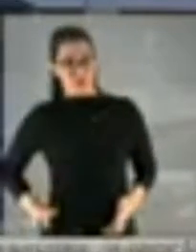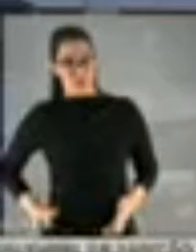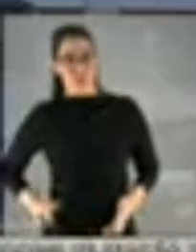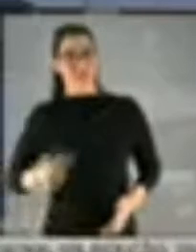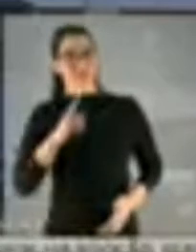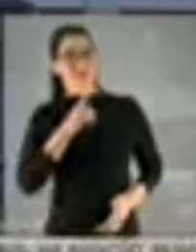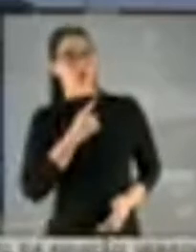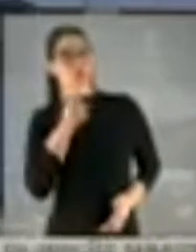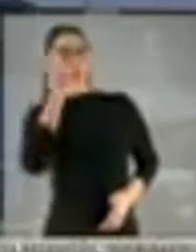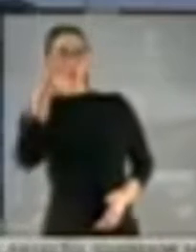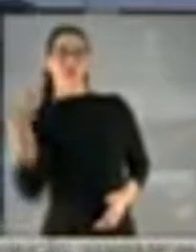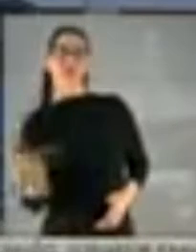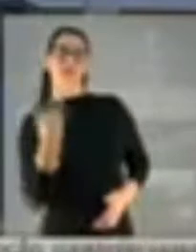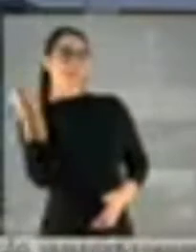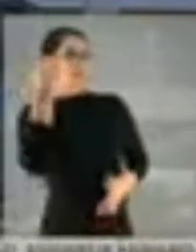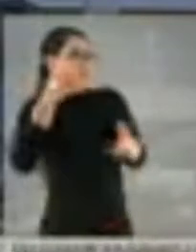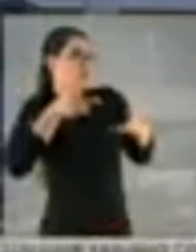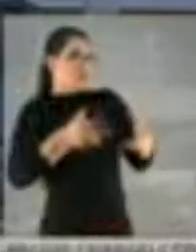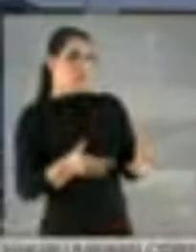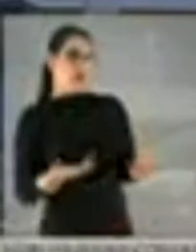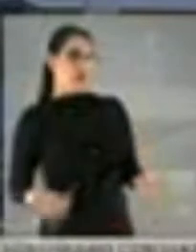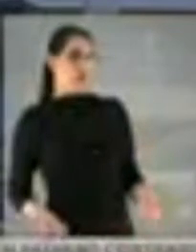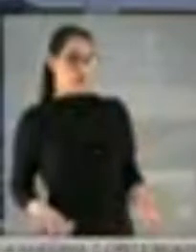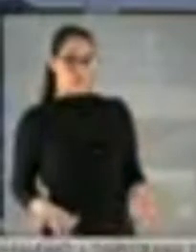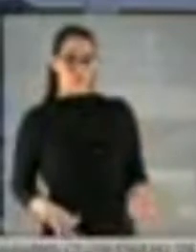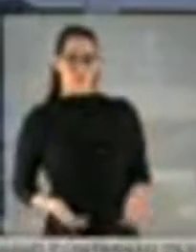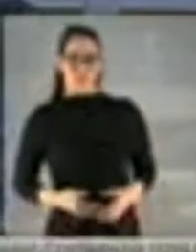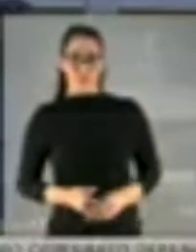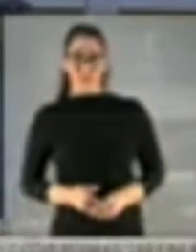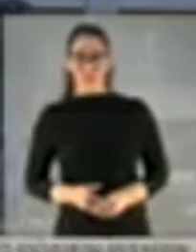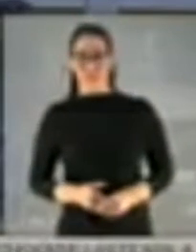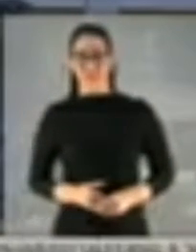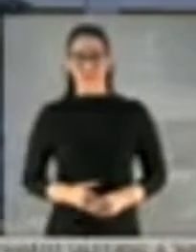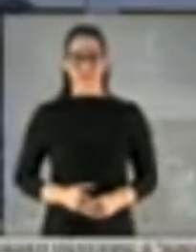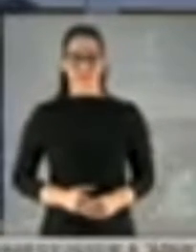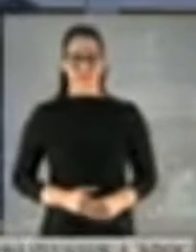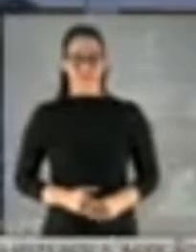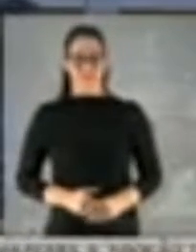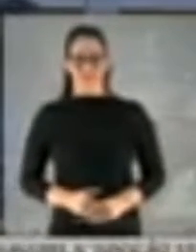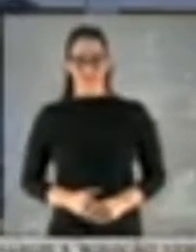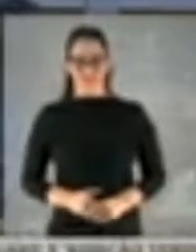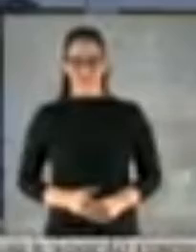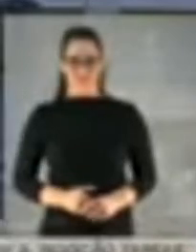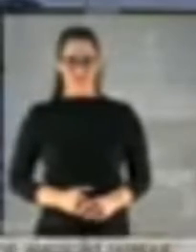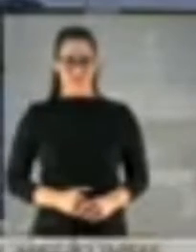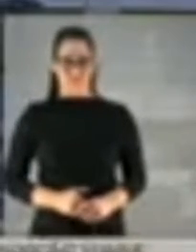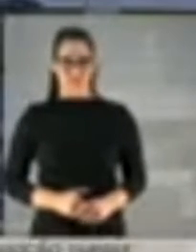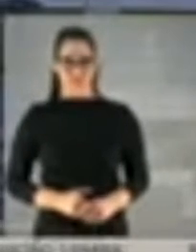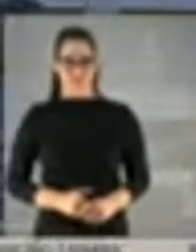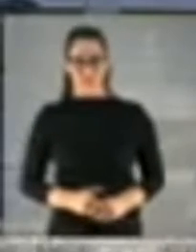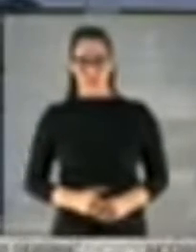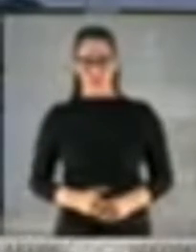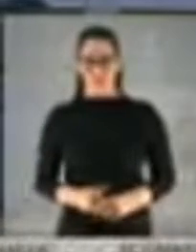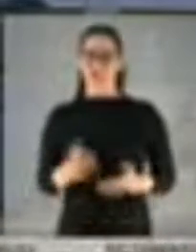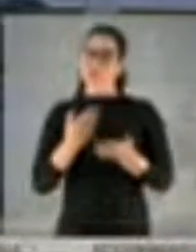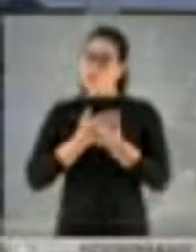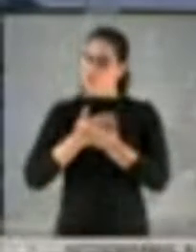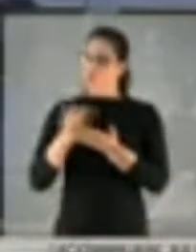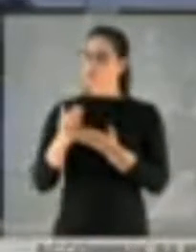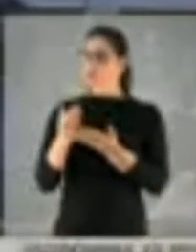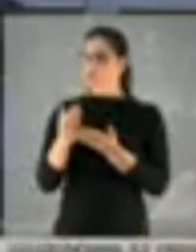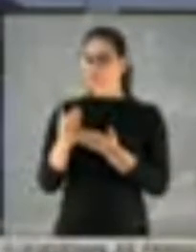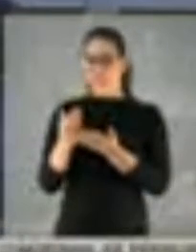igualmente importantes. Senhor Eduardo Pazuello, senhor Marcelo Queiroga. Então, comecemos por estes. E